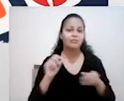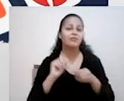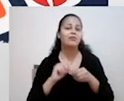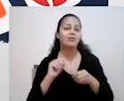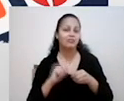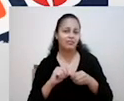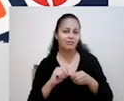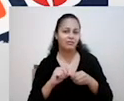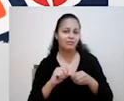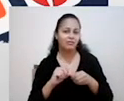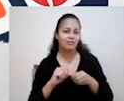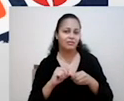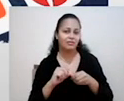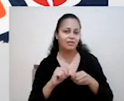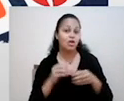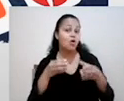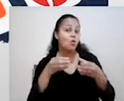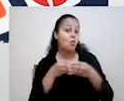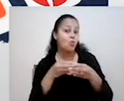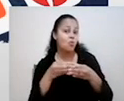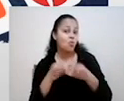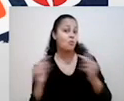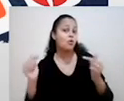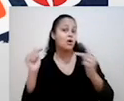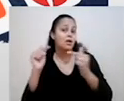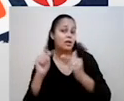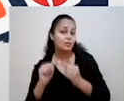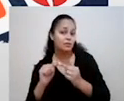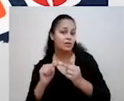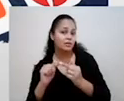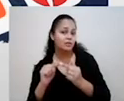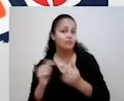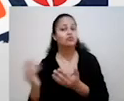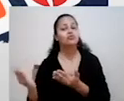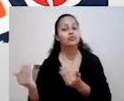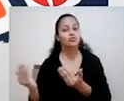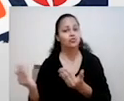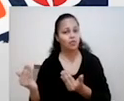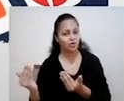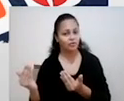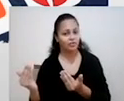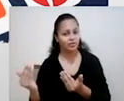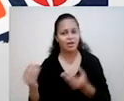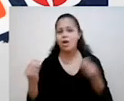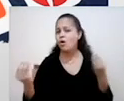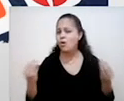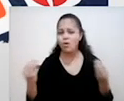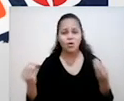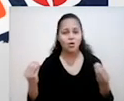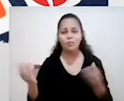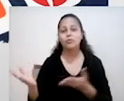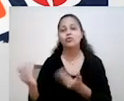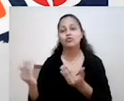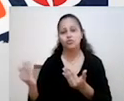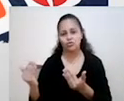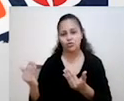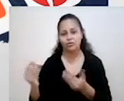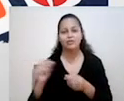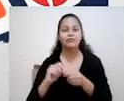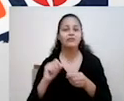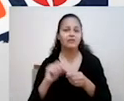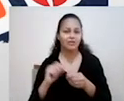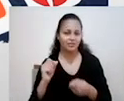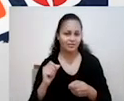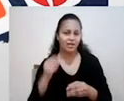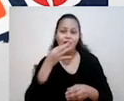que estatuto ele é feito para um grupo específico, por isso que é um grupo do jovem. Como será que o jovem age que não deveria agir? Que sugestões,